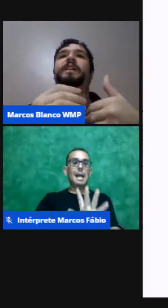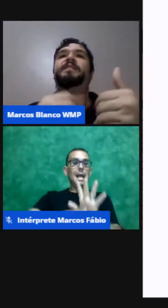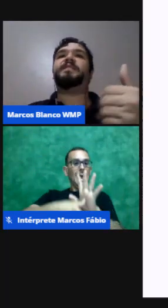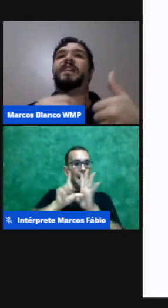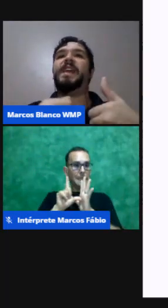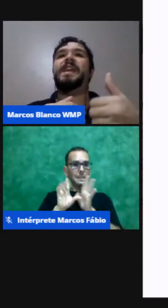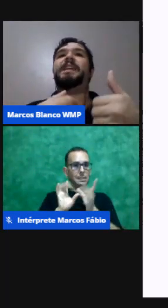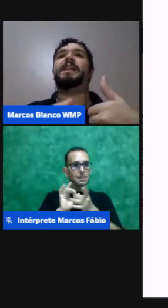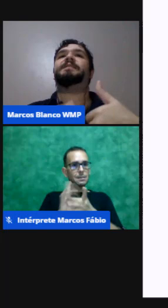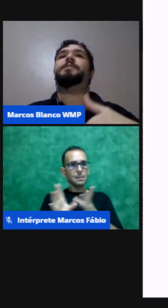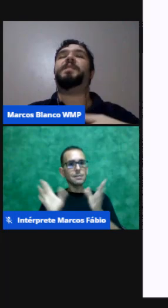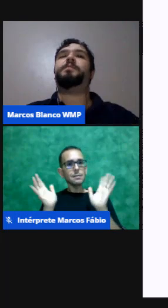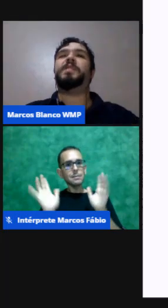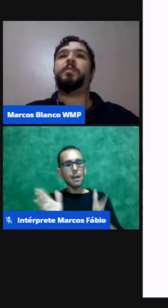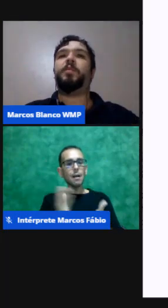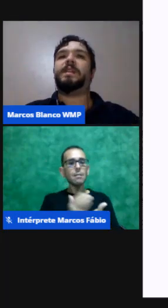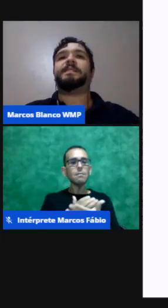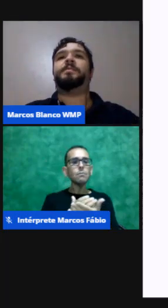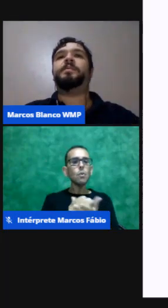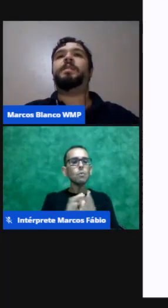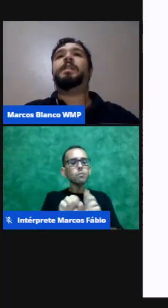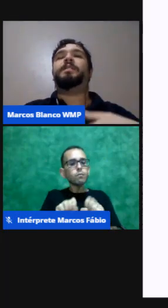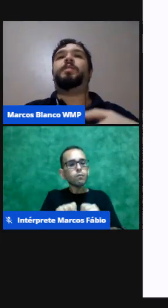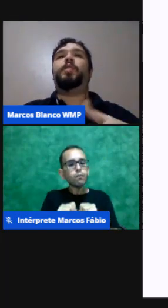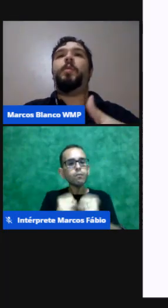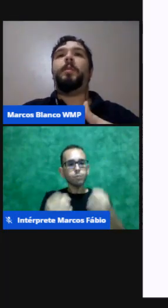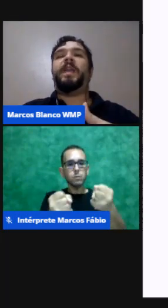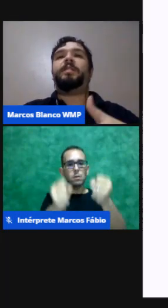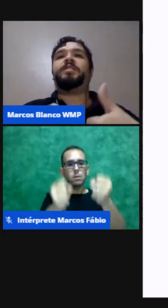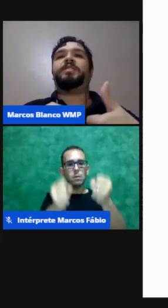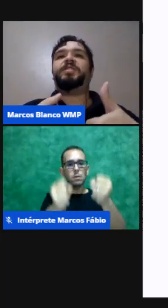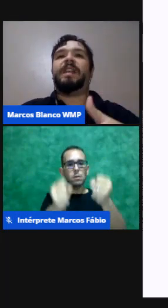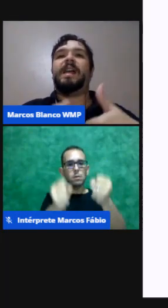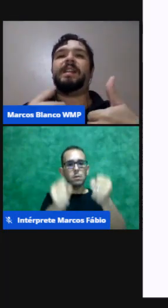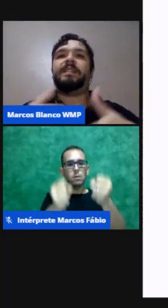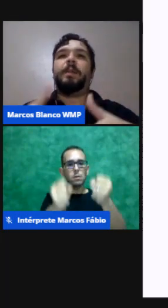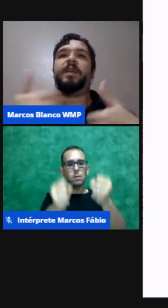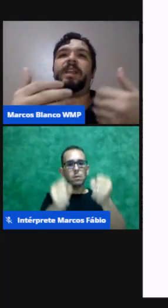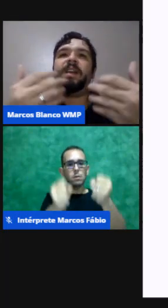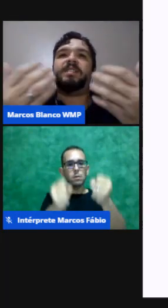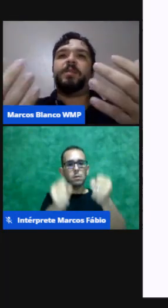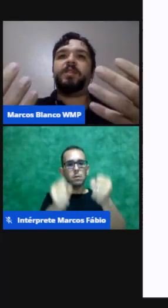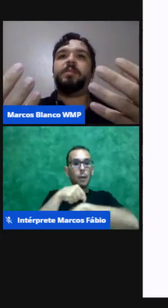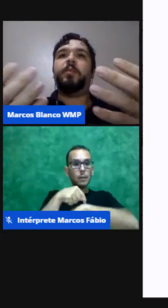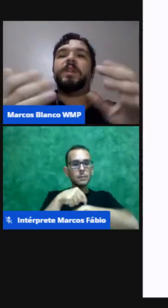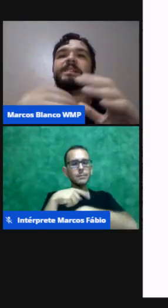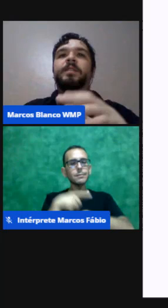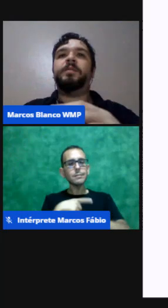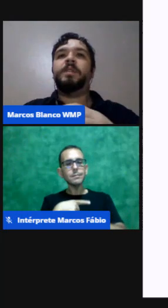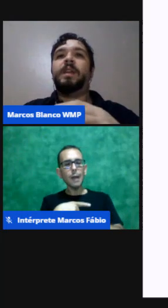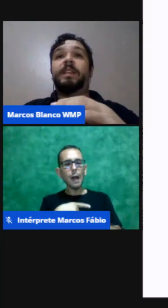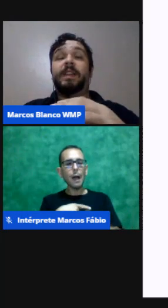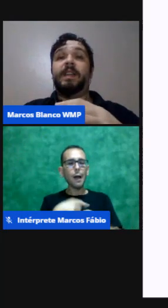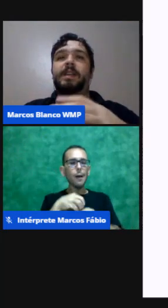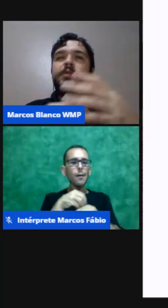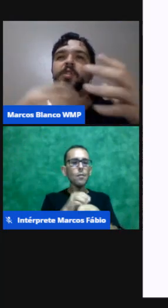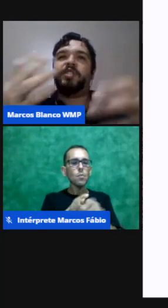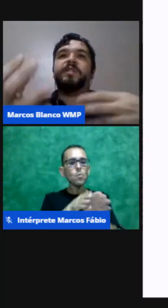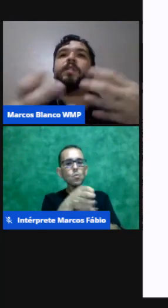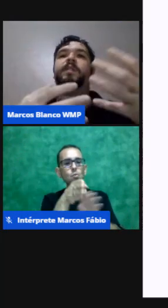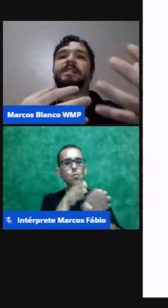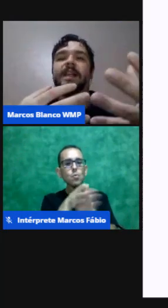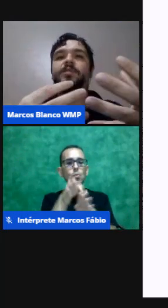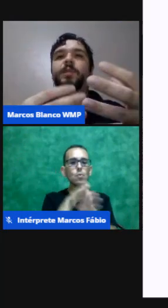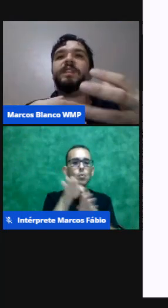liberação ocorre a fase de quê? Engajamento da população. Então, no momento, a gente está na etapa de engajamento da população